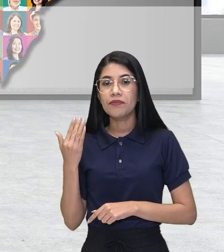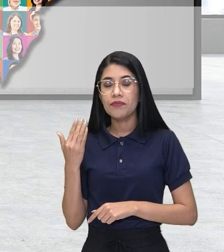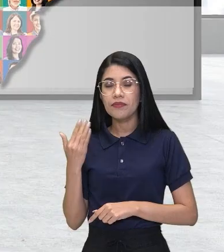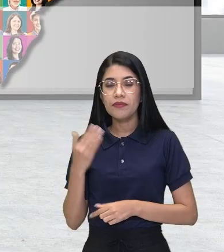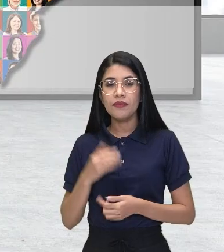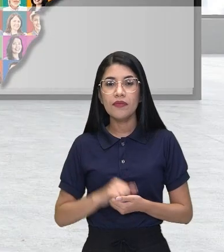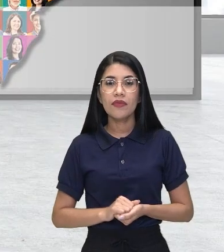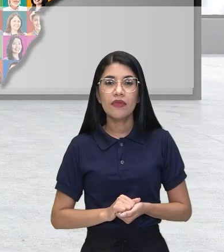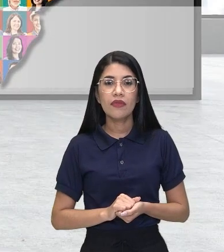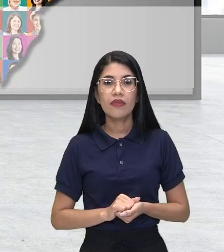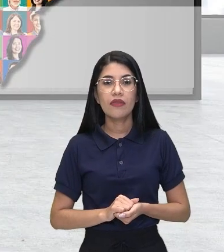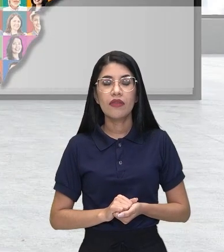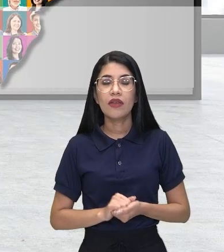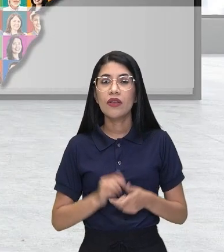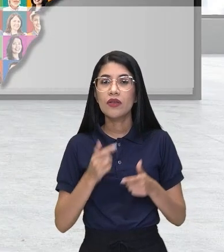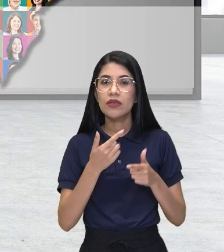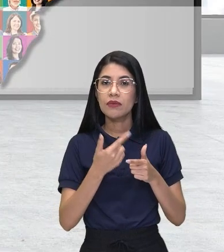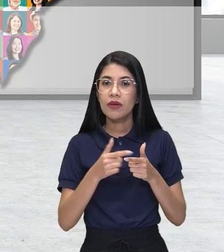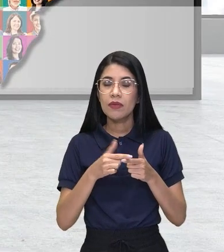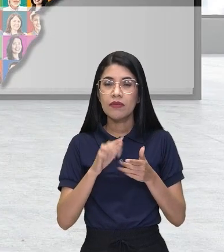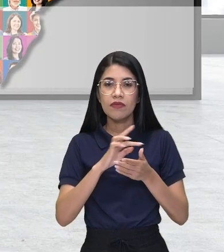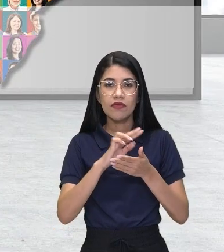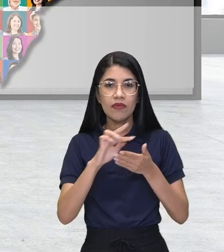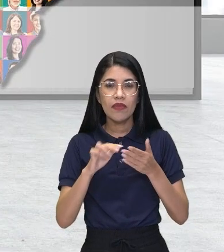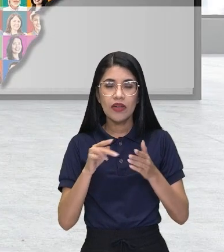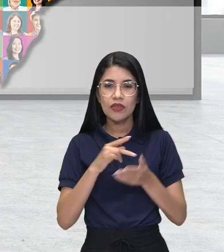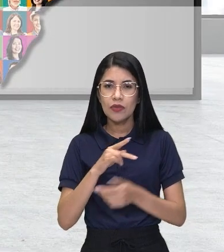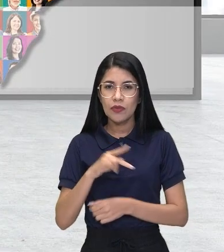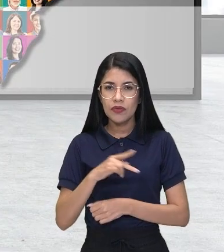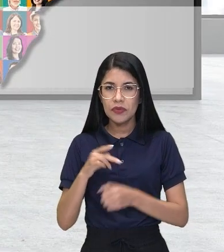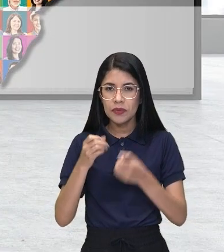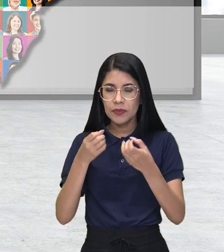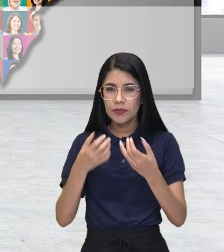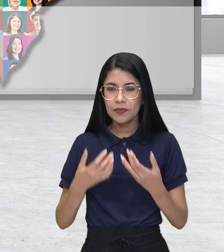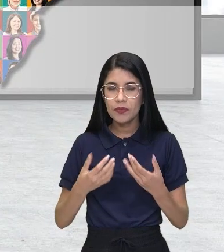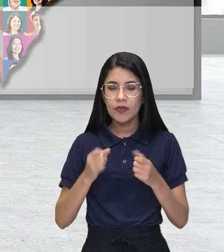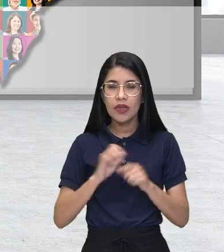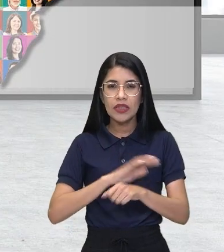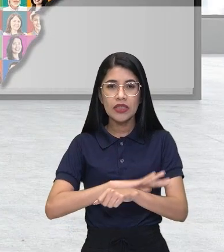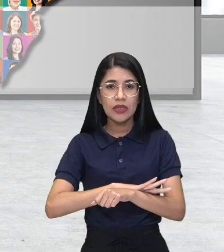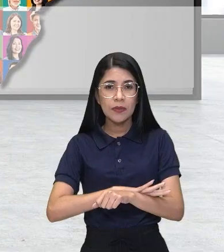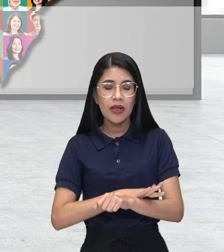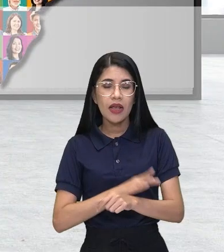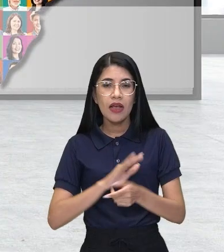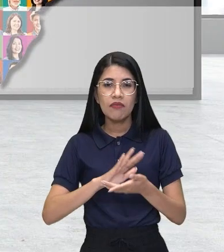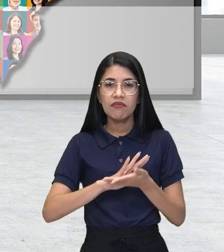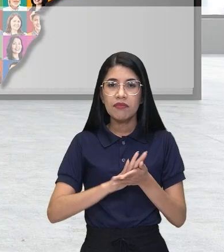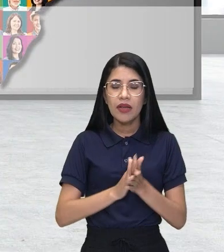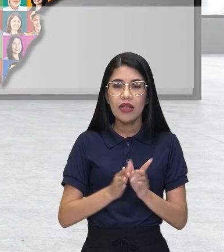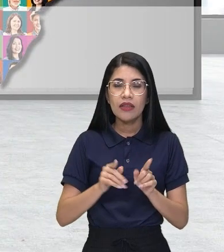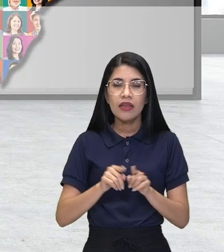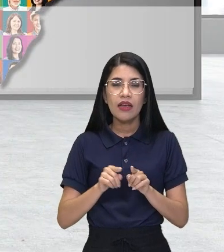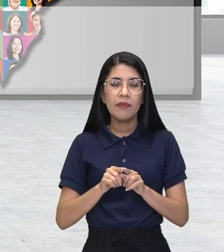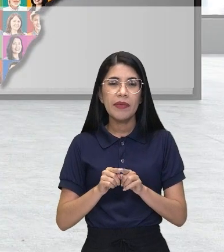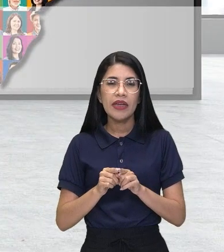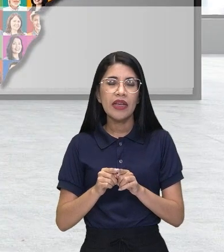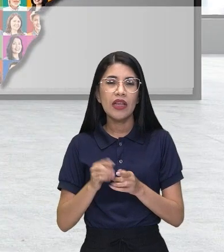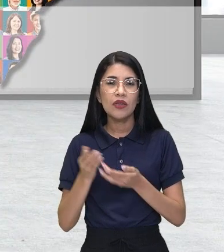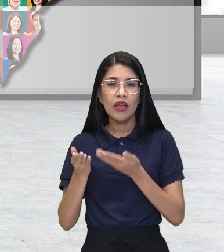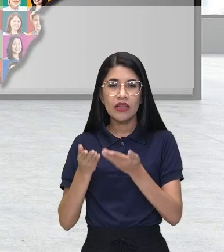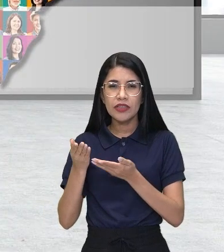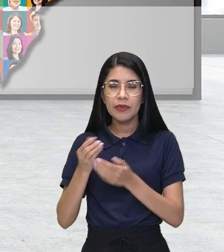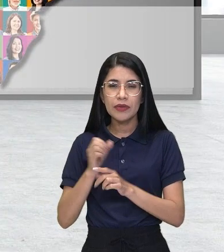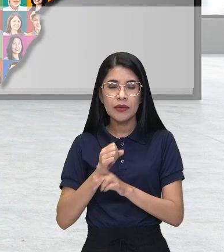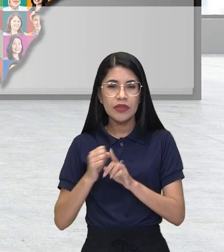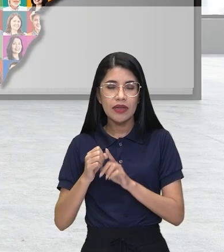né, professor? Esses problemas que você falou, né? Isso. Discriminação, preconceito, desamparo social, né?